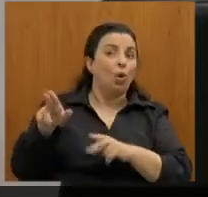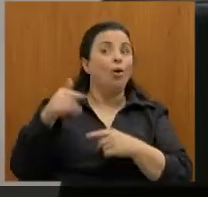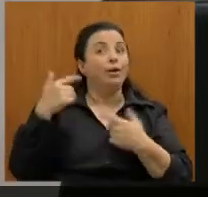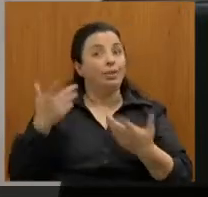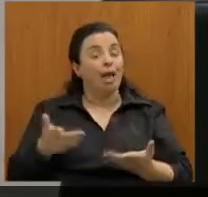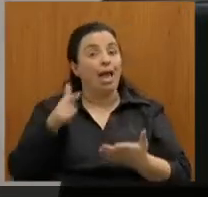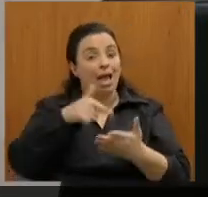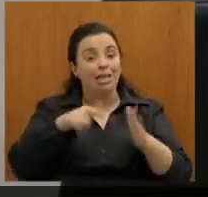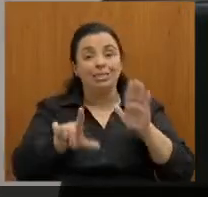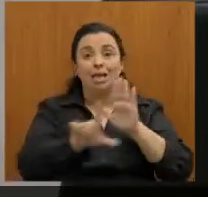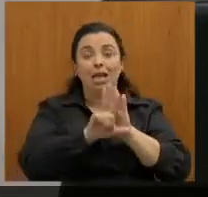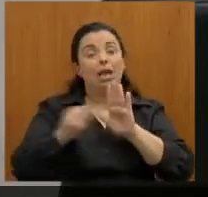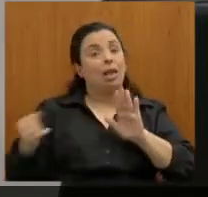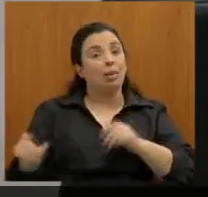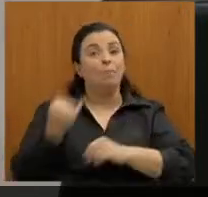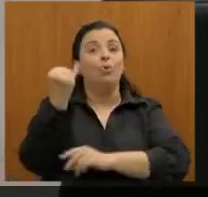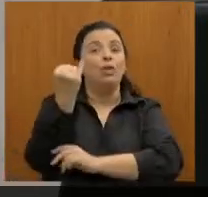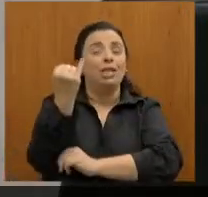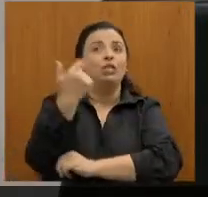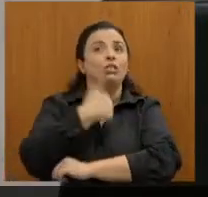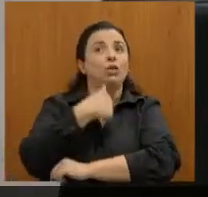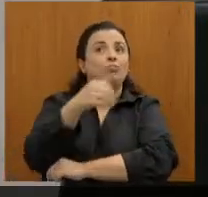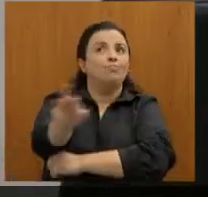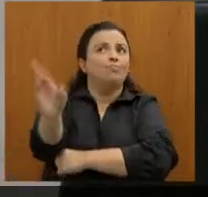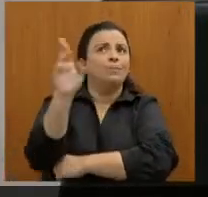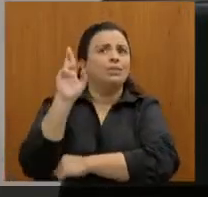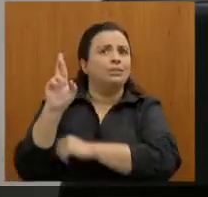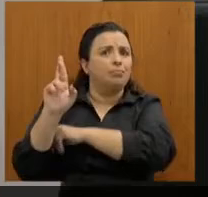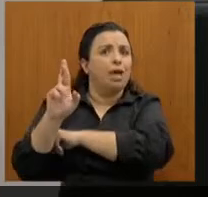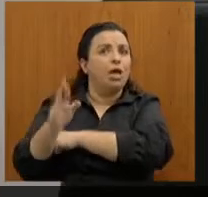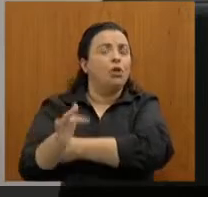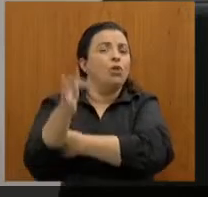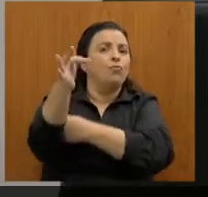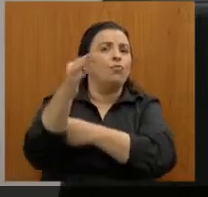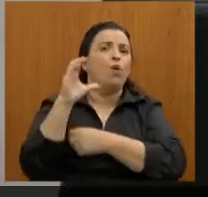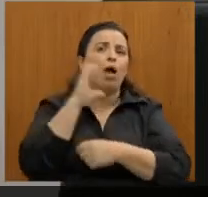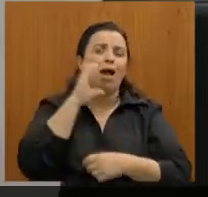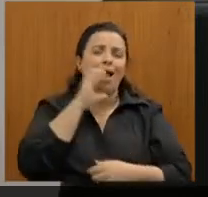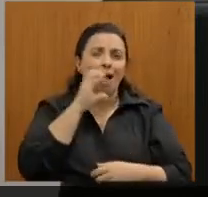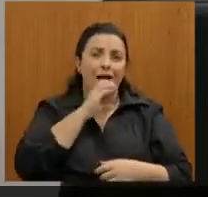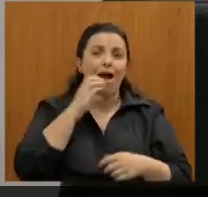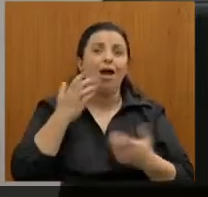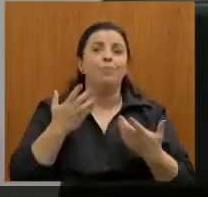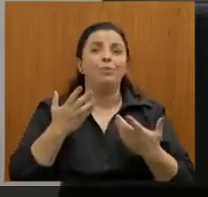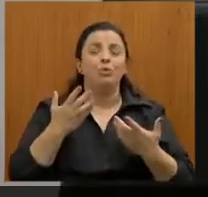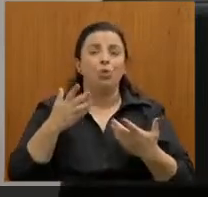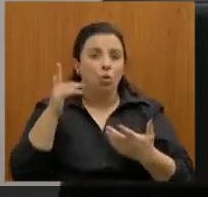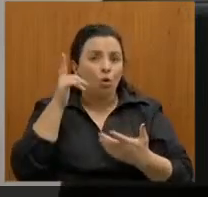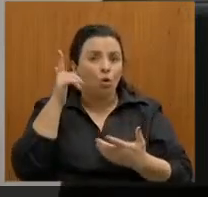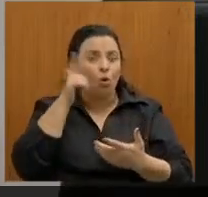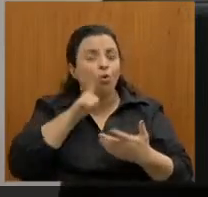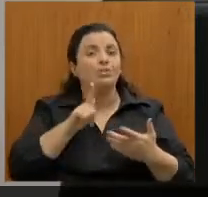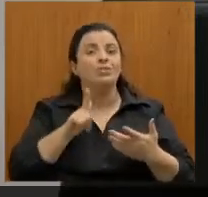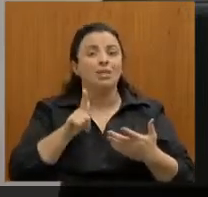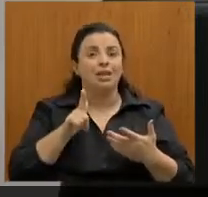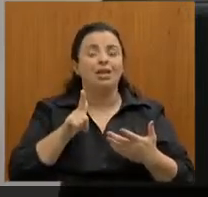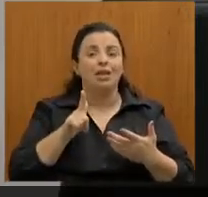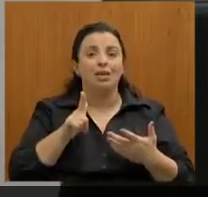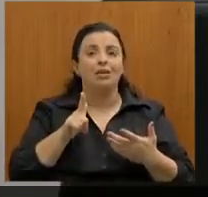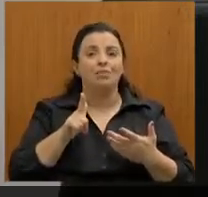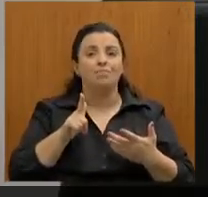lei também muito importante Espero que muito em breve a gente consiga através